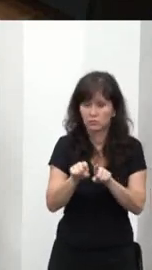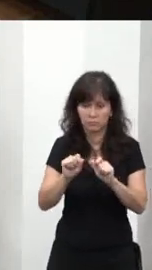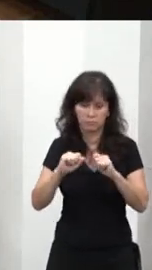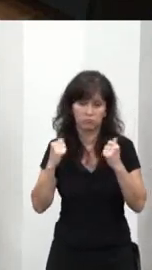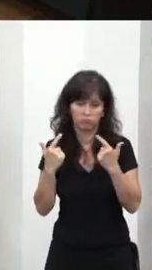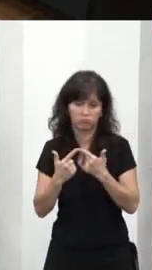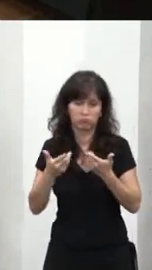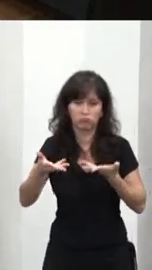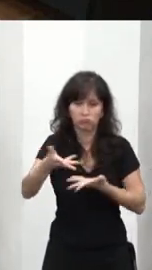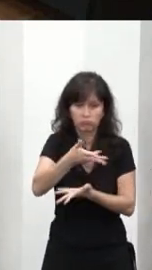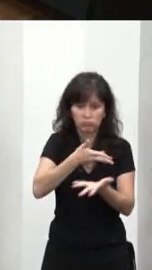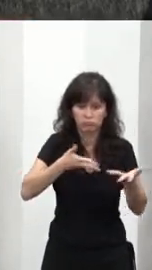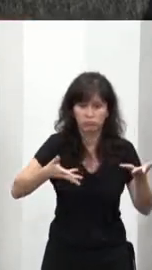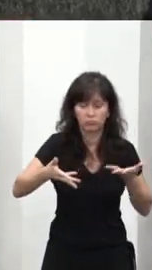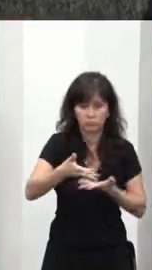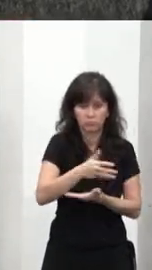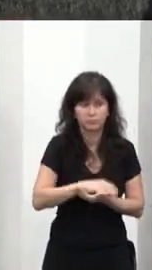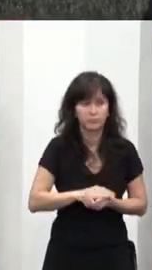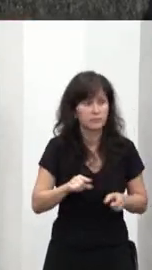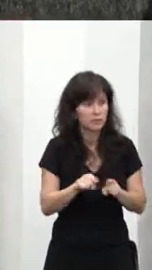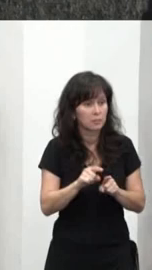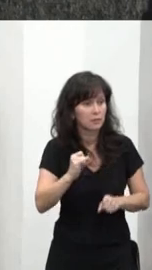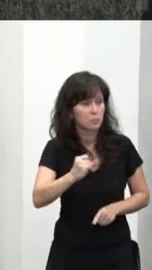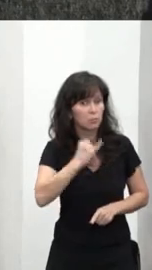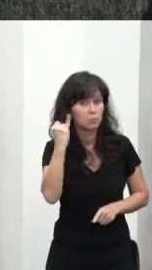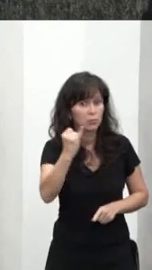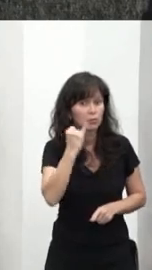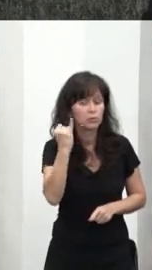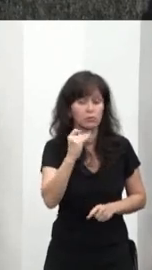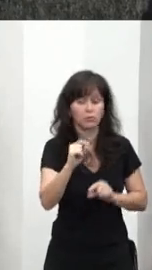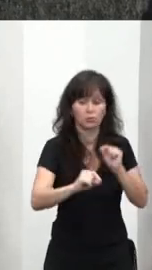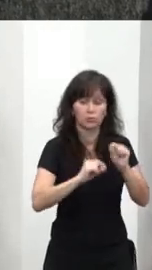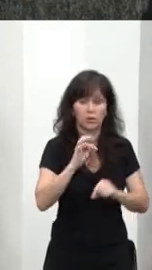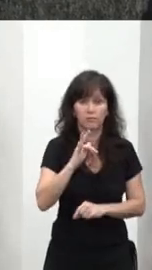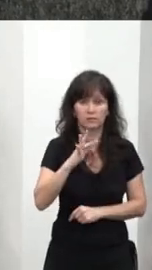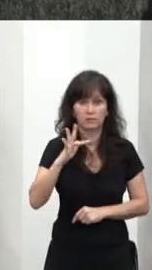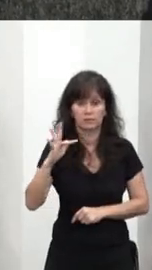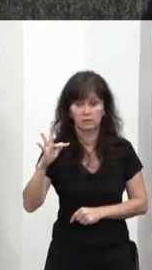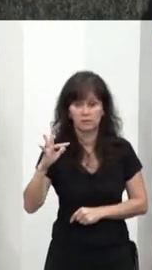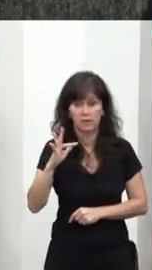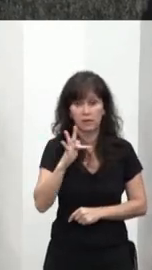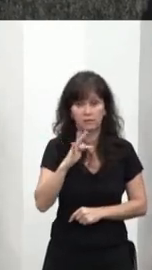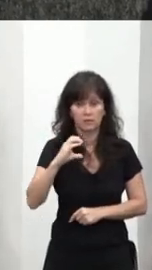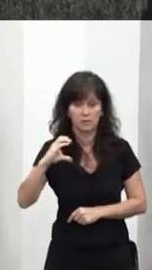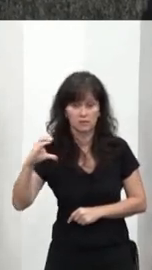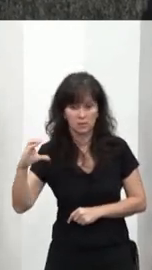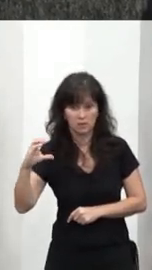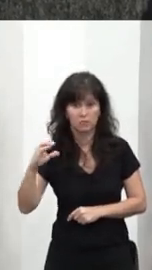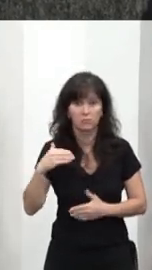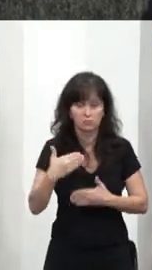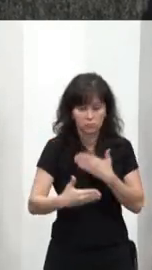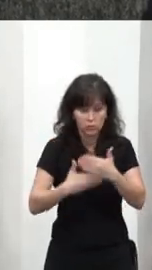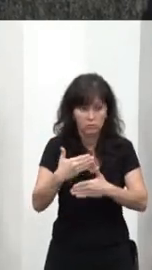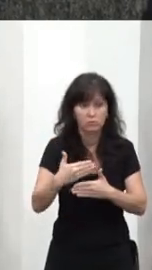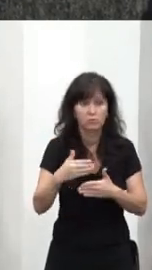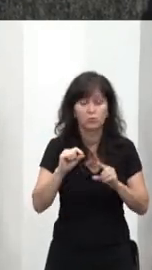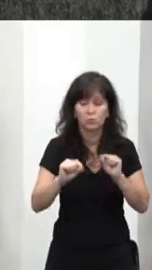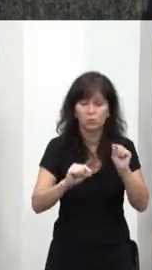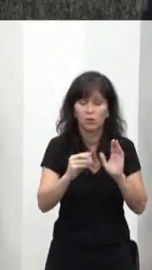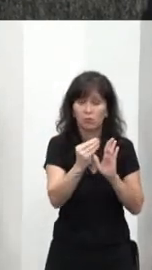ficou muito Evidente a questão da importância desse processo que a Fundação Catarinense cultura vem deflagrando que é uma agenda